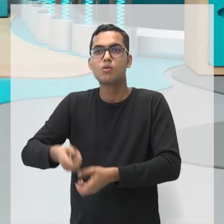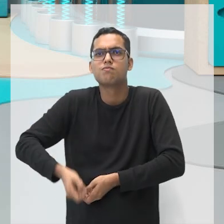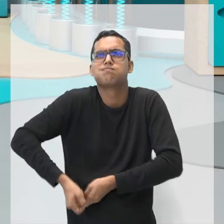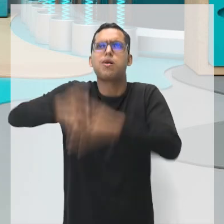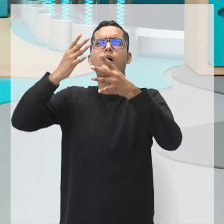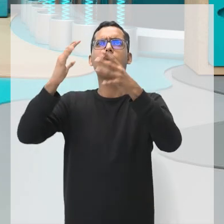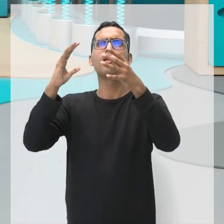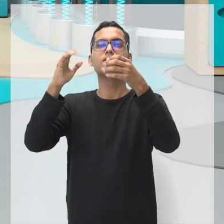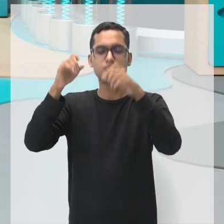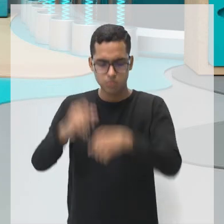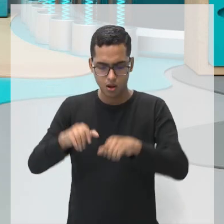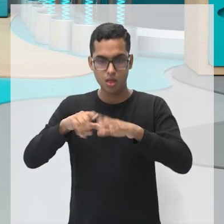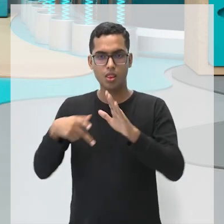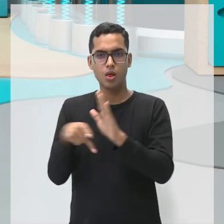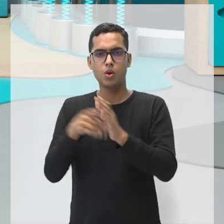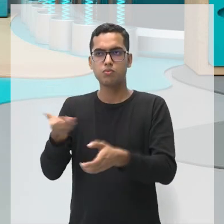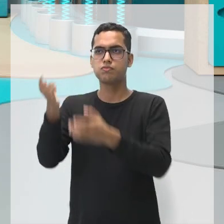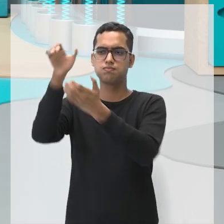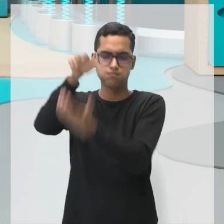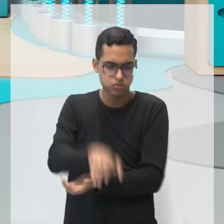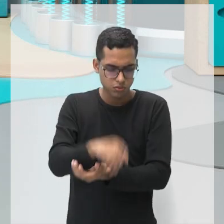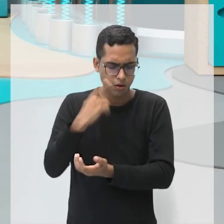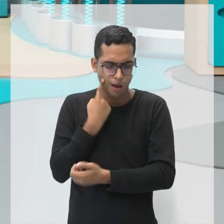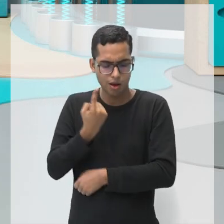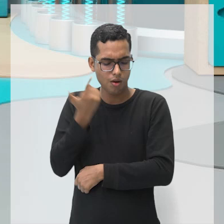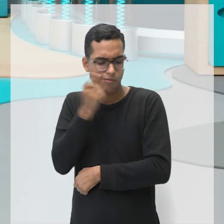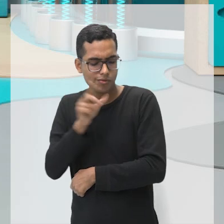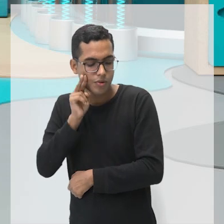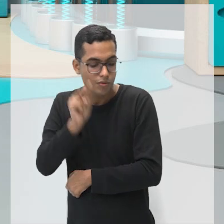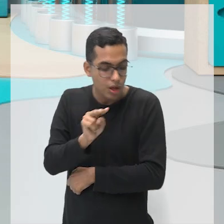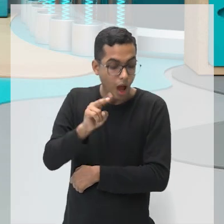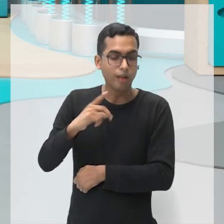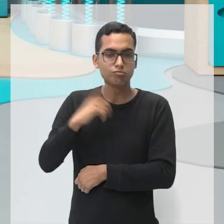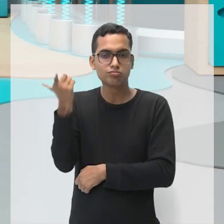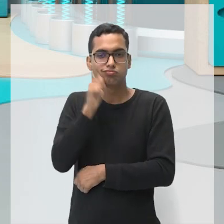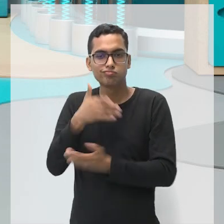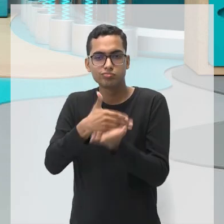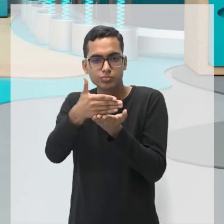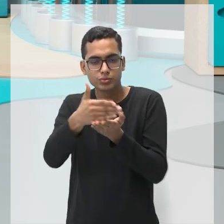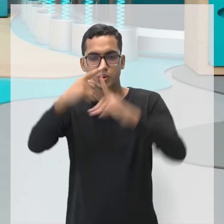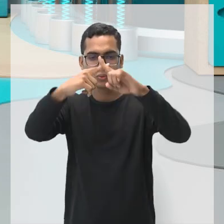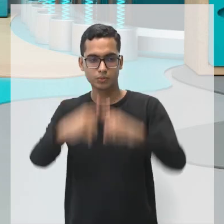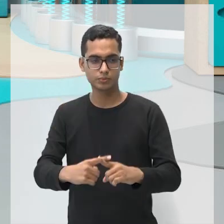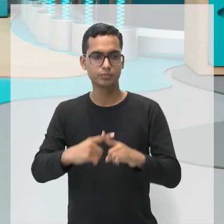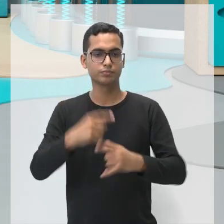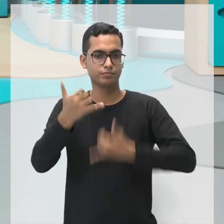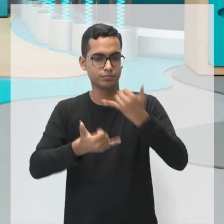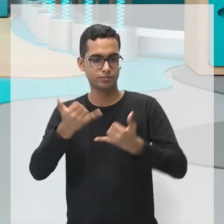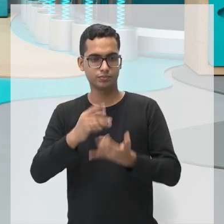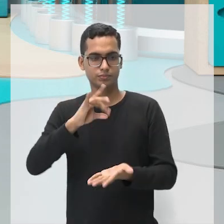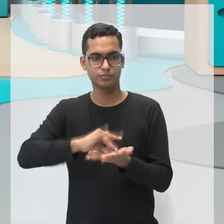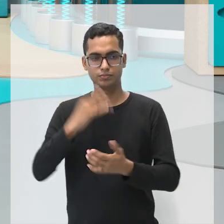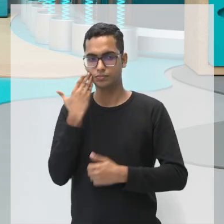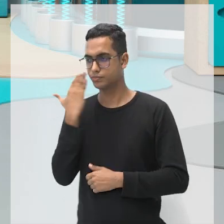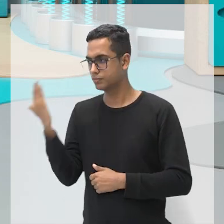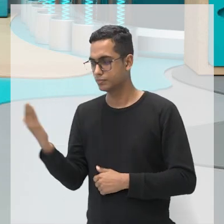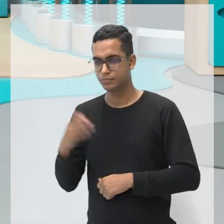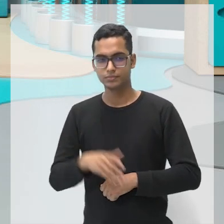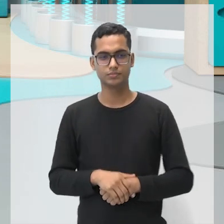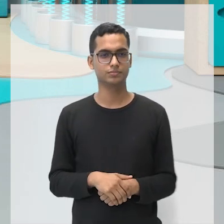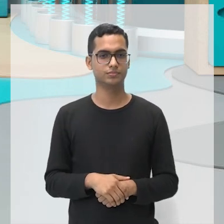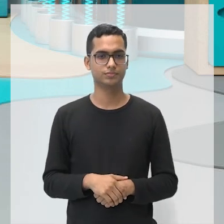mostra quem vai indicar quem vai sair disputando ali o jogo. Lembro a vocês algumas